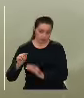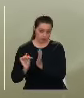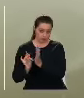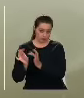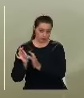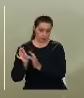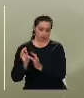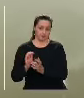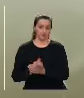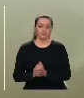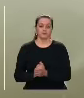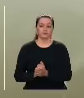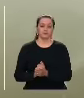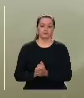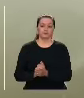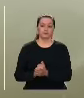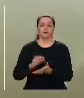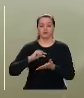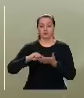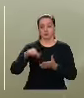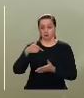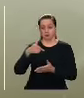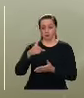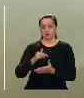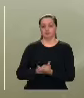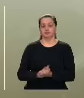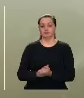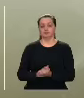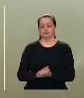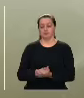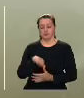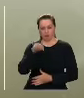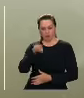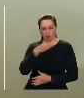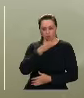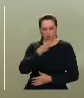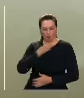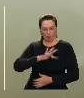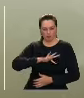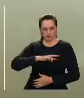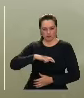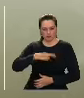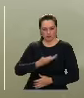Aí o versículo 7 diz assim: e como insistissem,